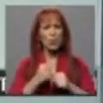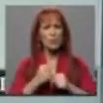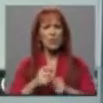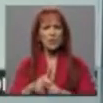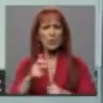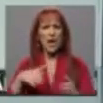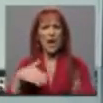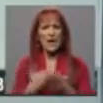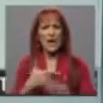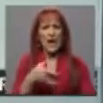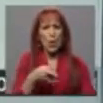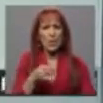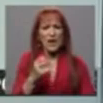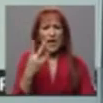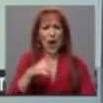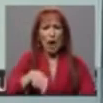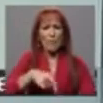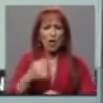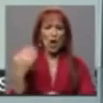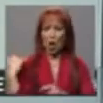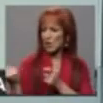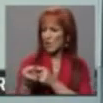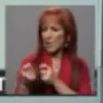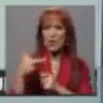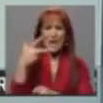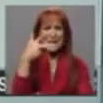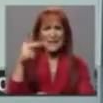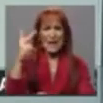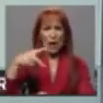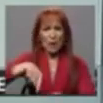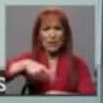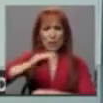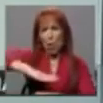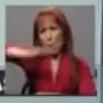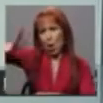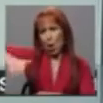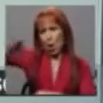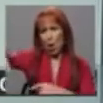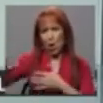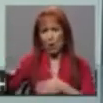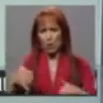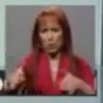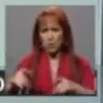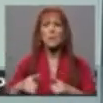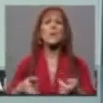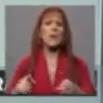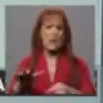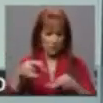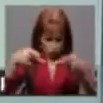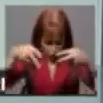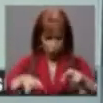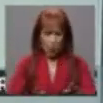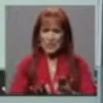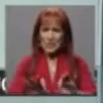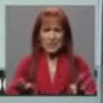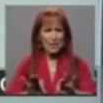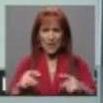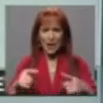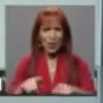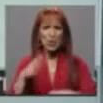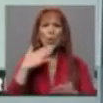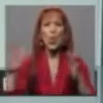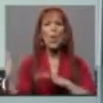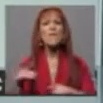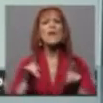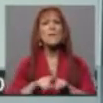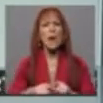rajadas até 90 km por hora no litoral e 100 km por hora nas terras altas. É também a situação da região sul, onde o vento